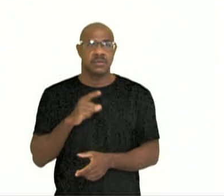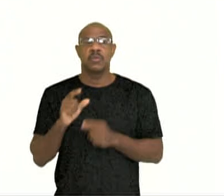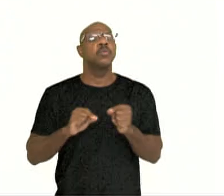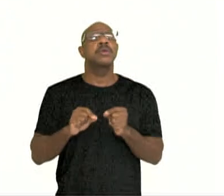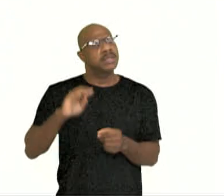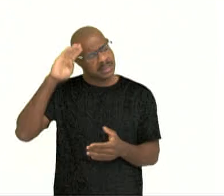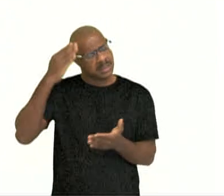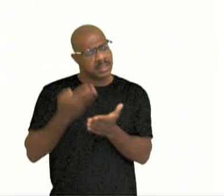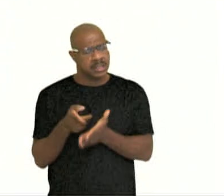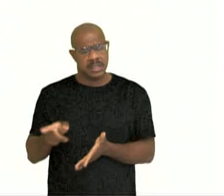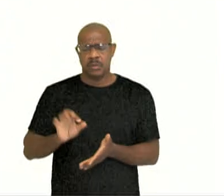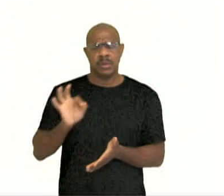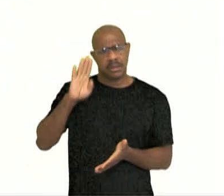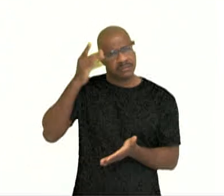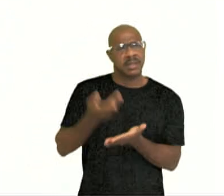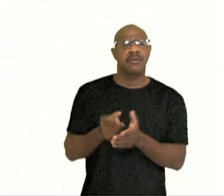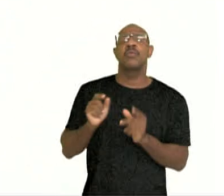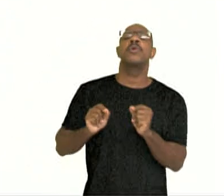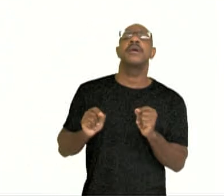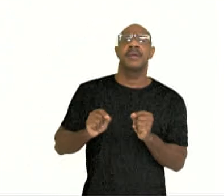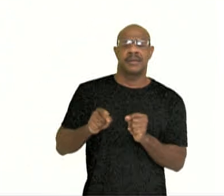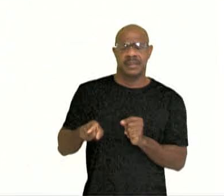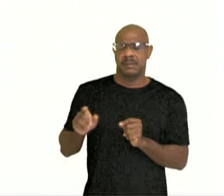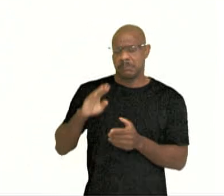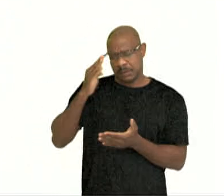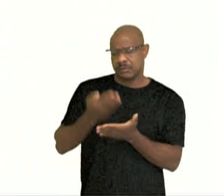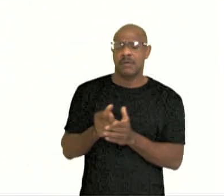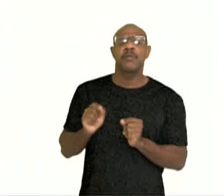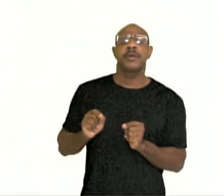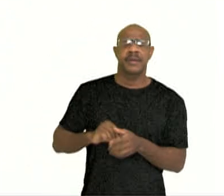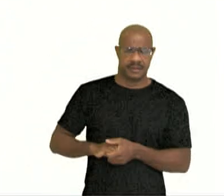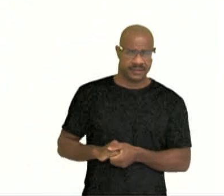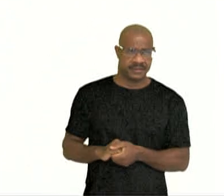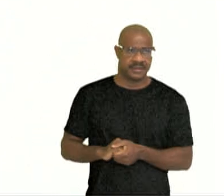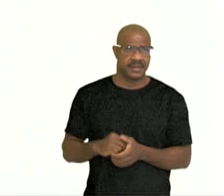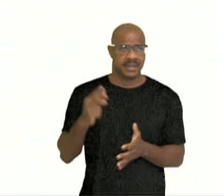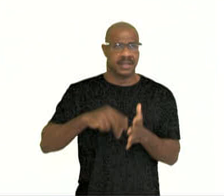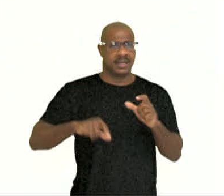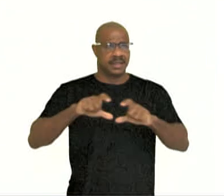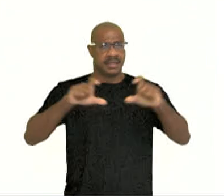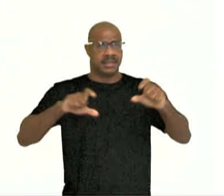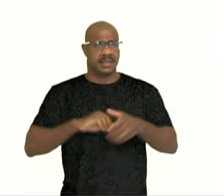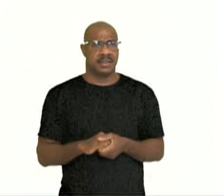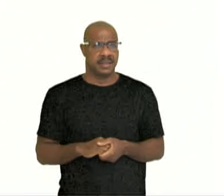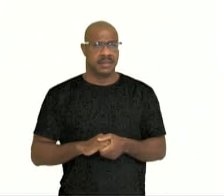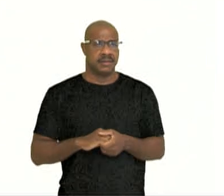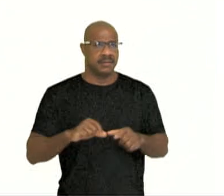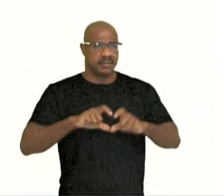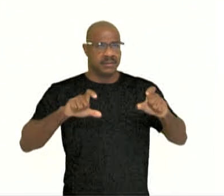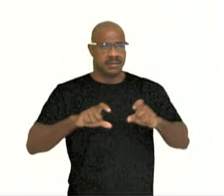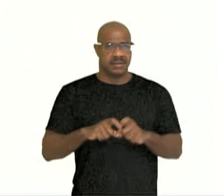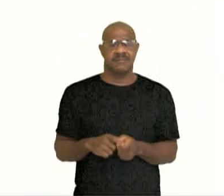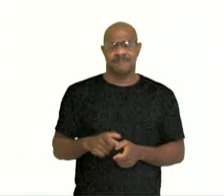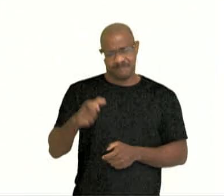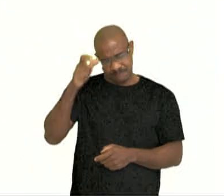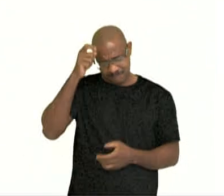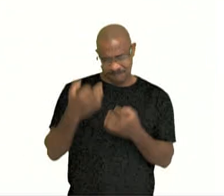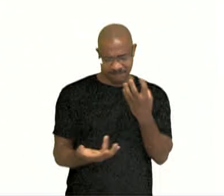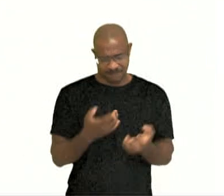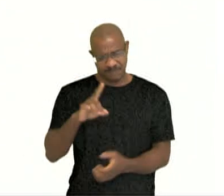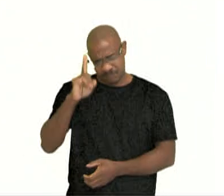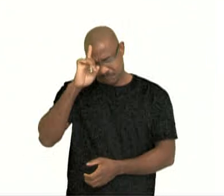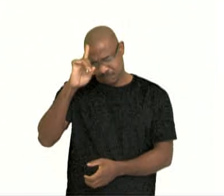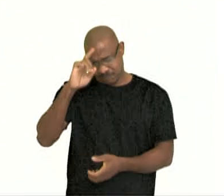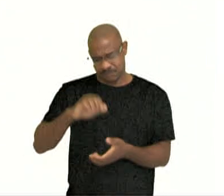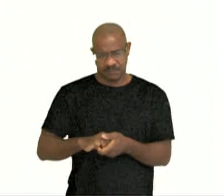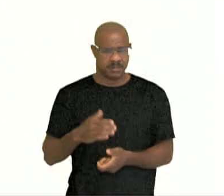não acreditava? Releia os versos. Ao inferno, todavia, inferno aí para